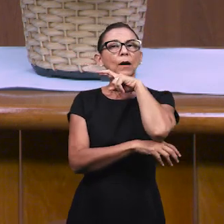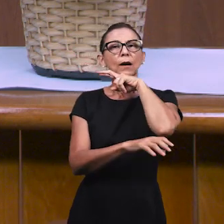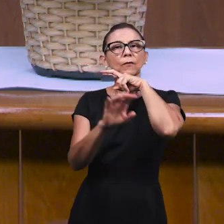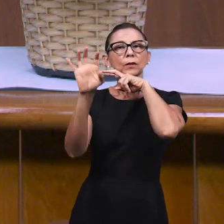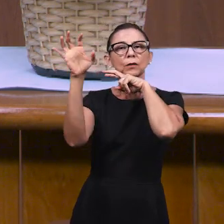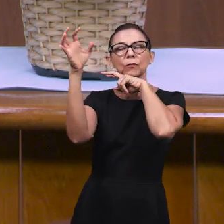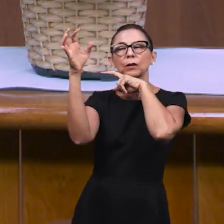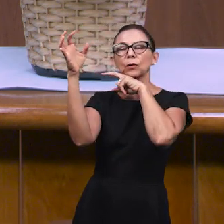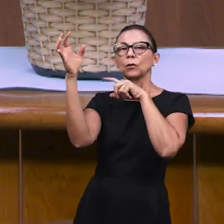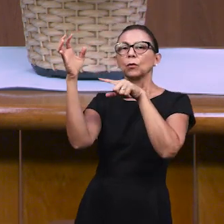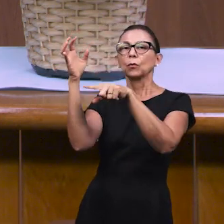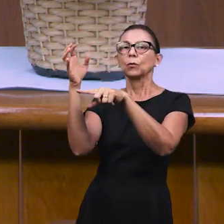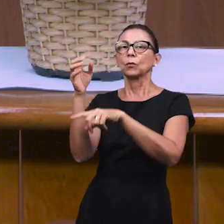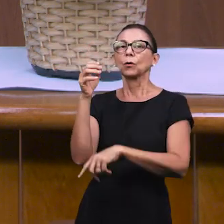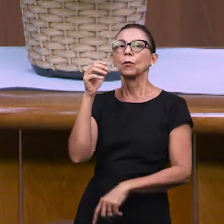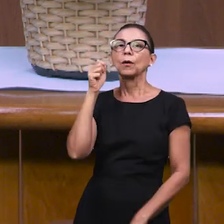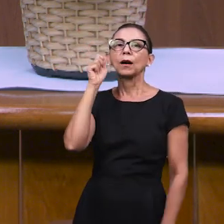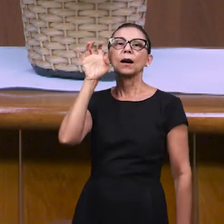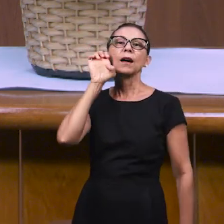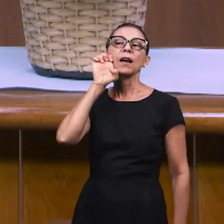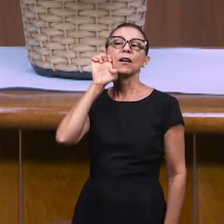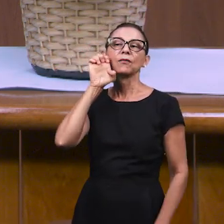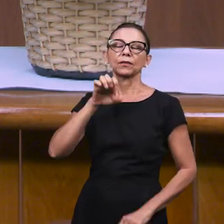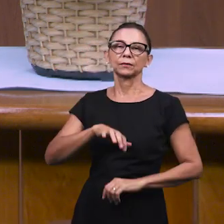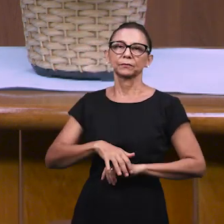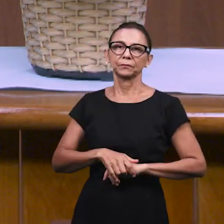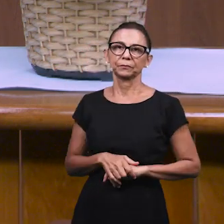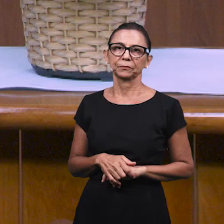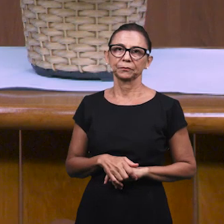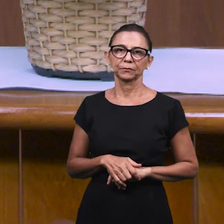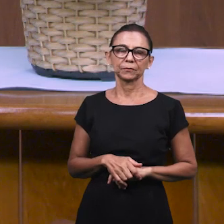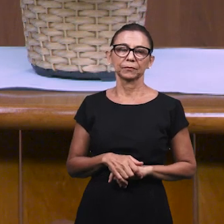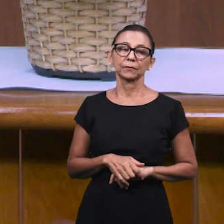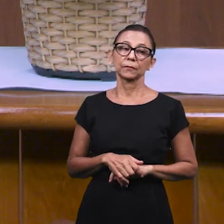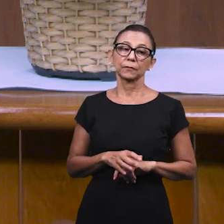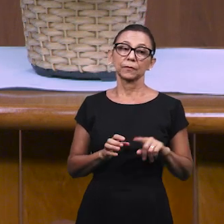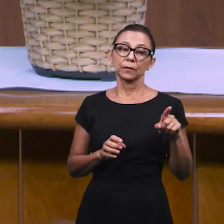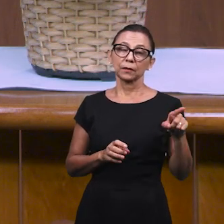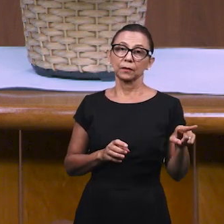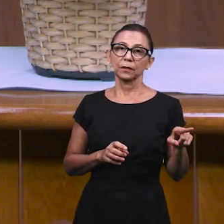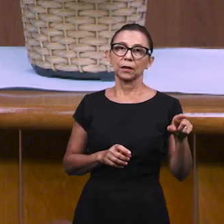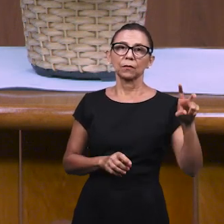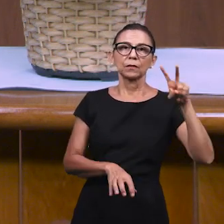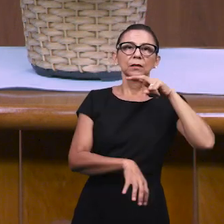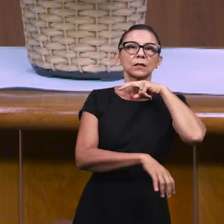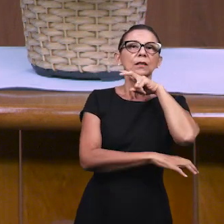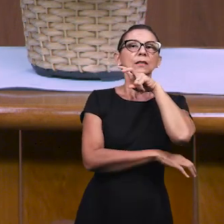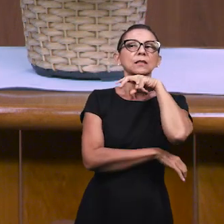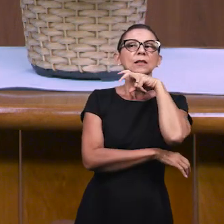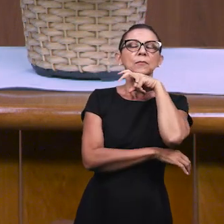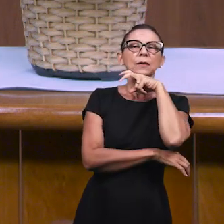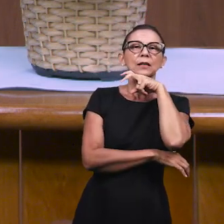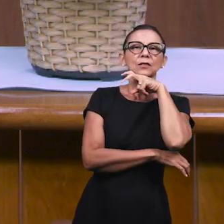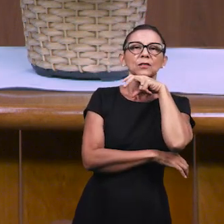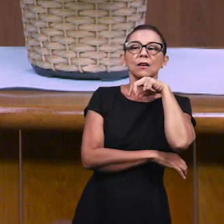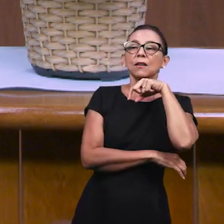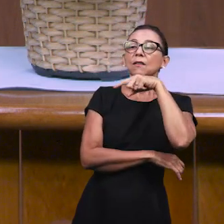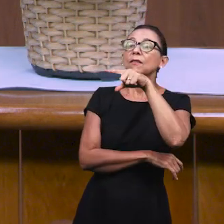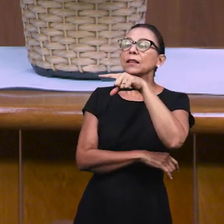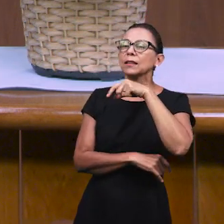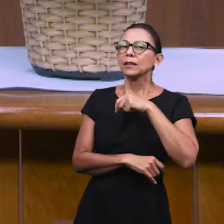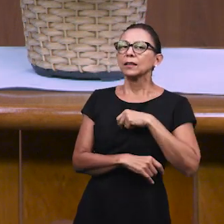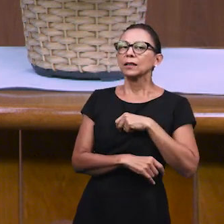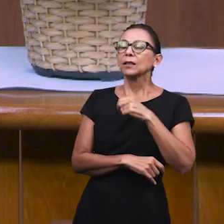não posso comer. Eu tenho uma advertência da parte de Deus que se eu comer, eu vou morrer. A serpente: mas é isso mesmo?